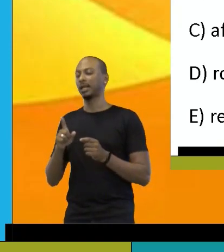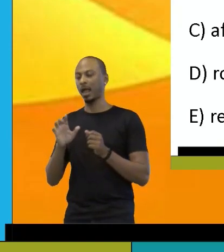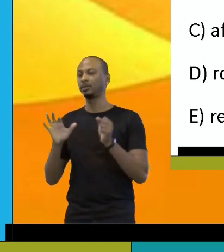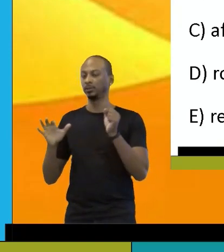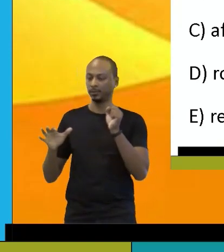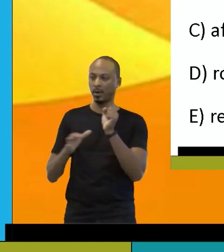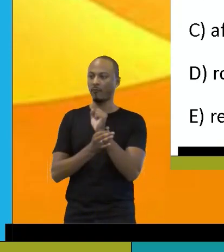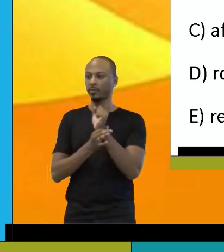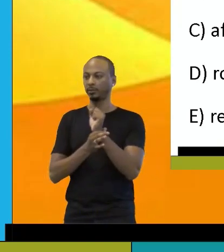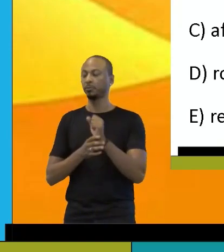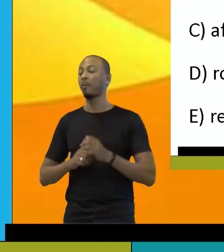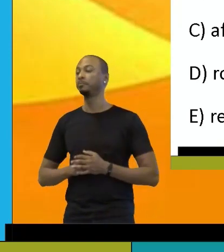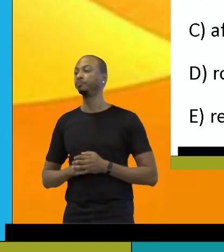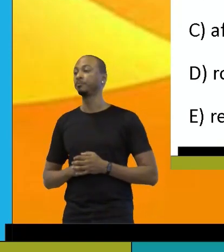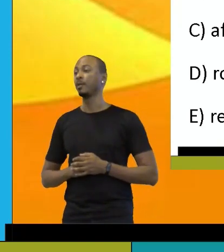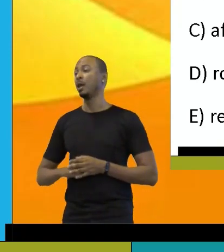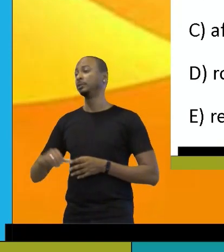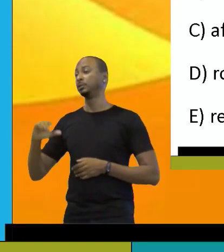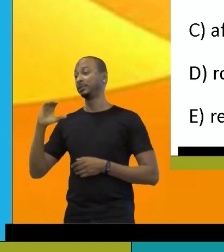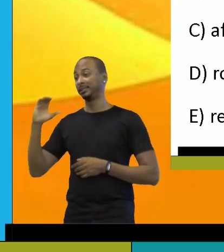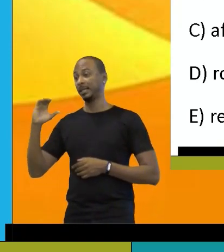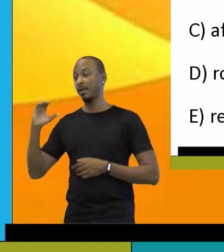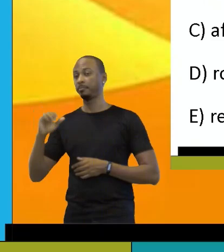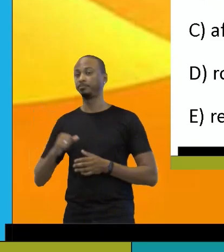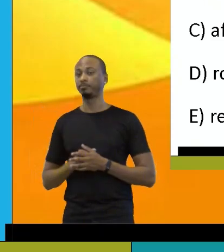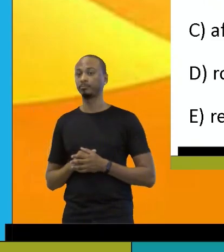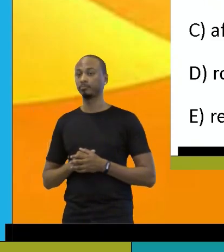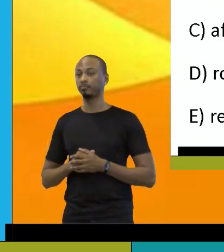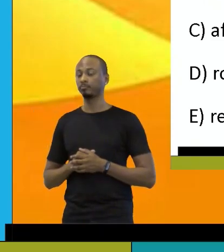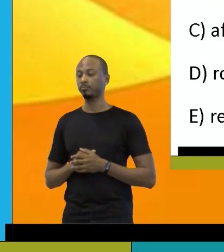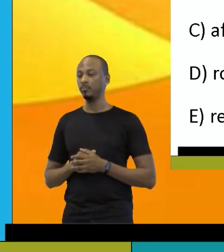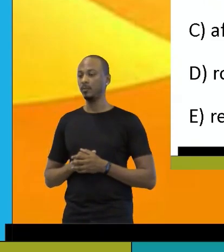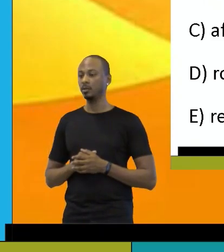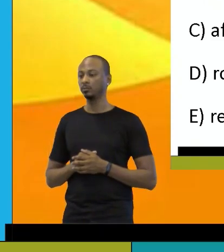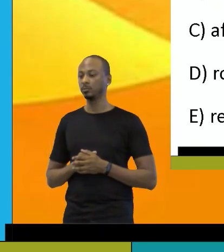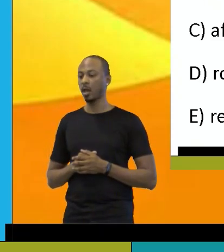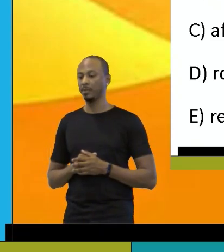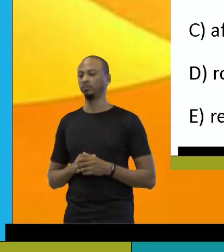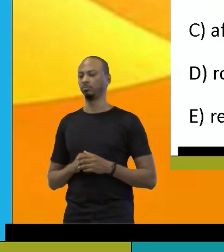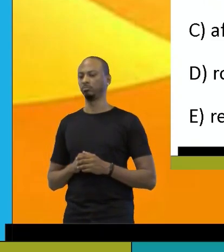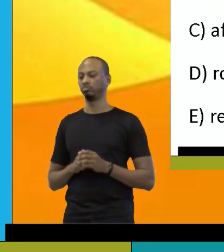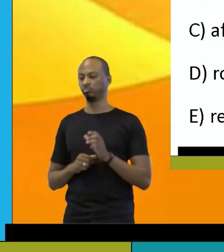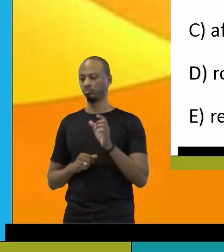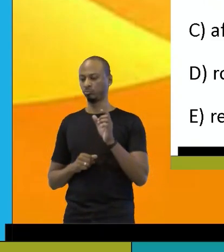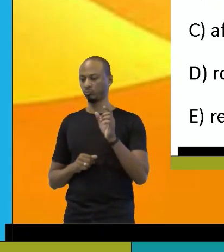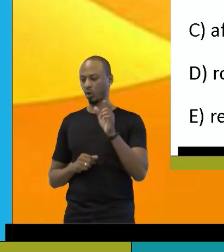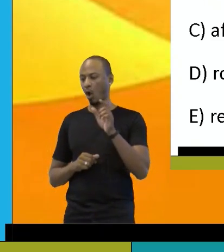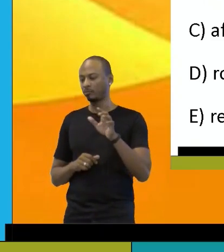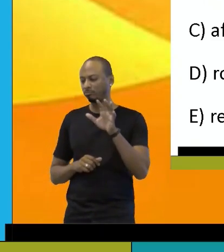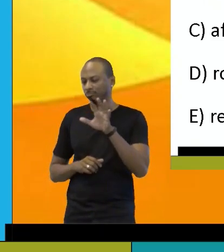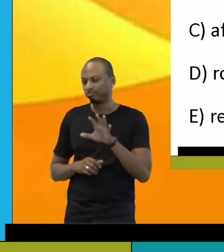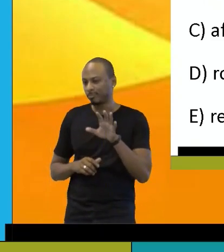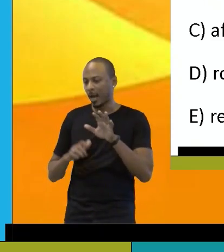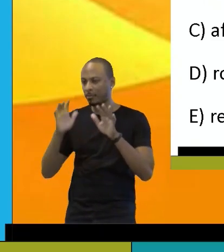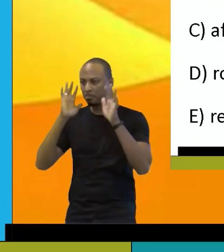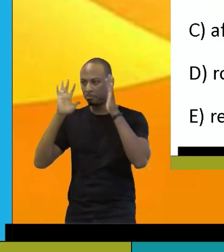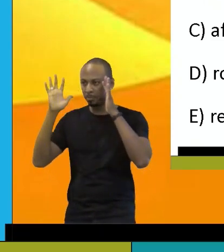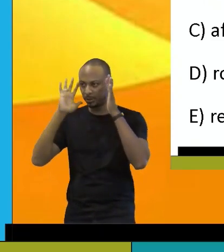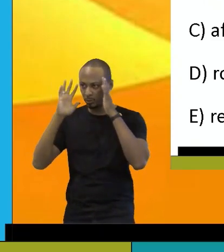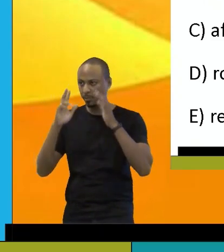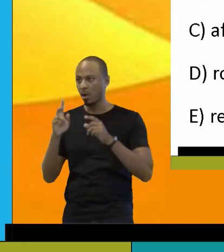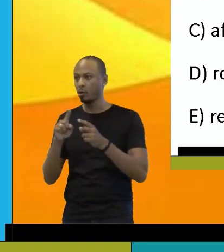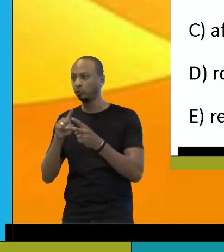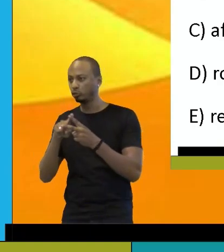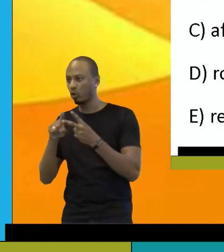O vínculo entre o pensamento político e o humanismo renascentista, ele foi estabelecido ao afirmar a confiança na